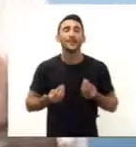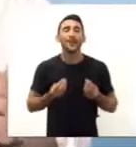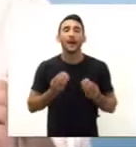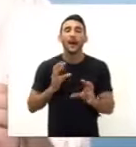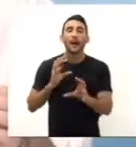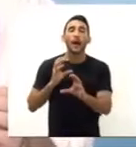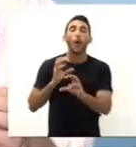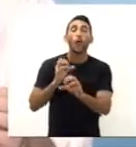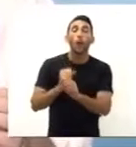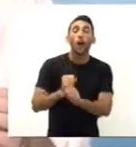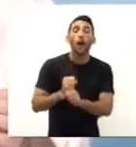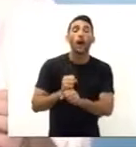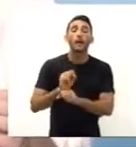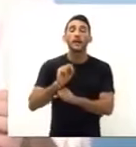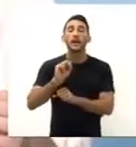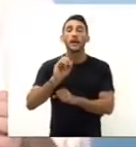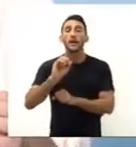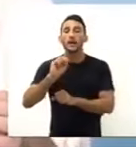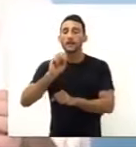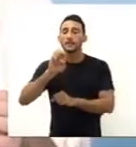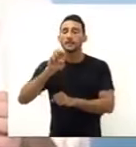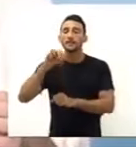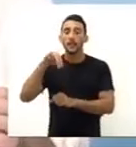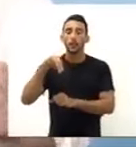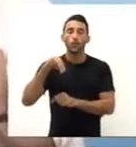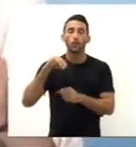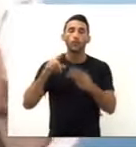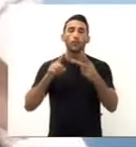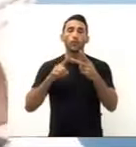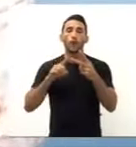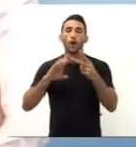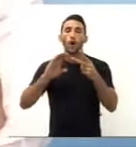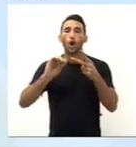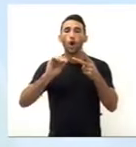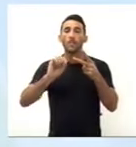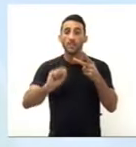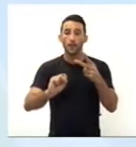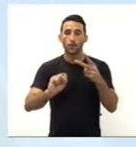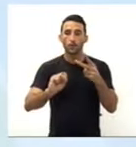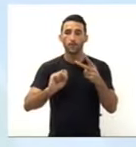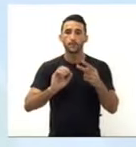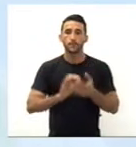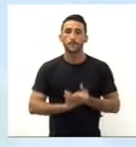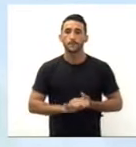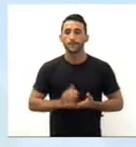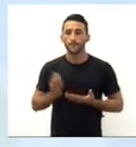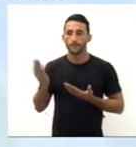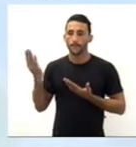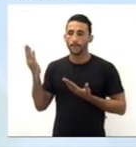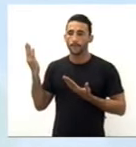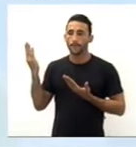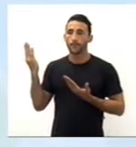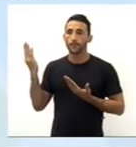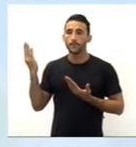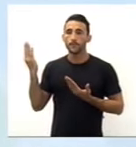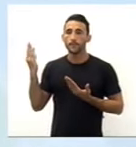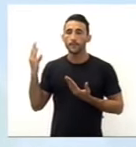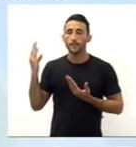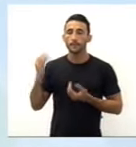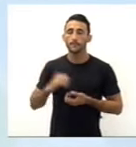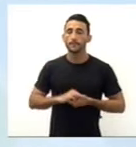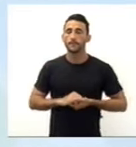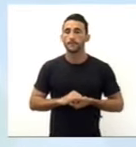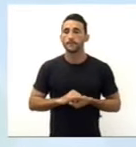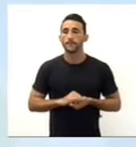o cosseno. Vamos lá. Então, no seno, como eu falei, é medida, nós temos lá